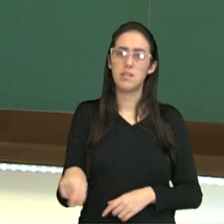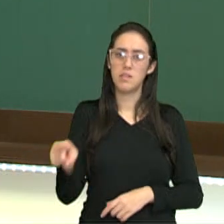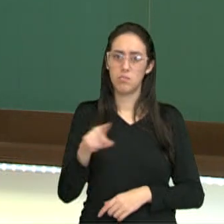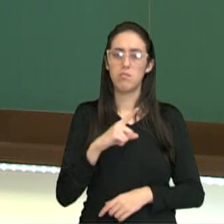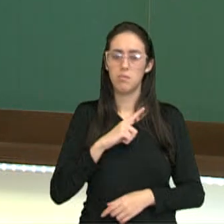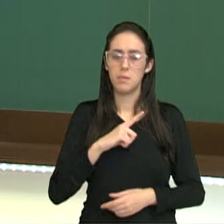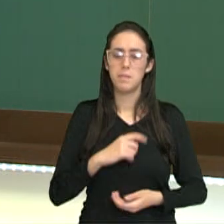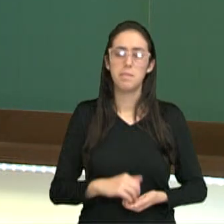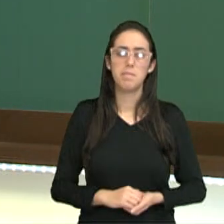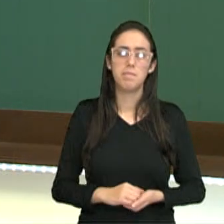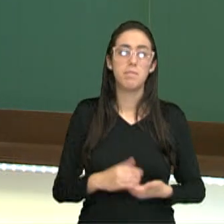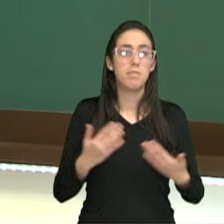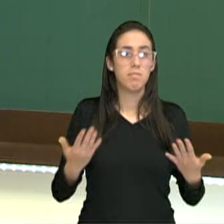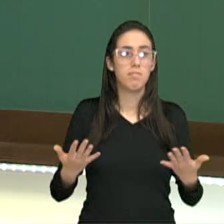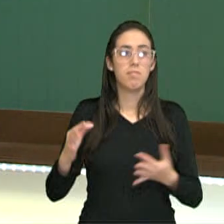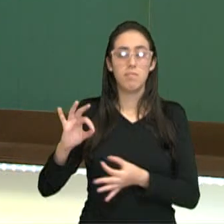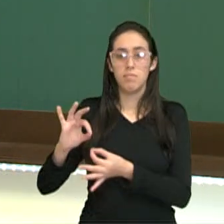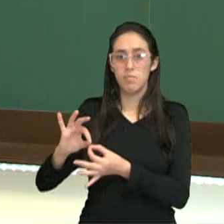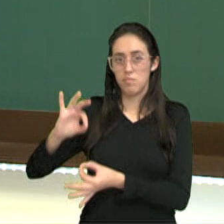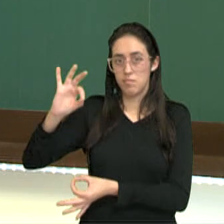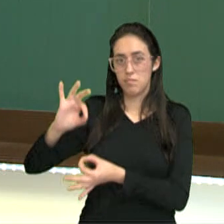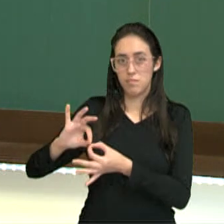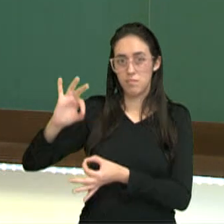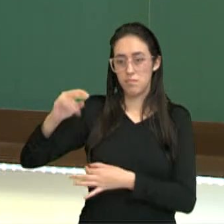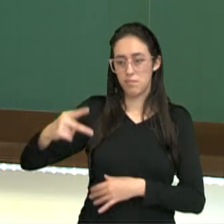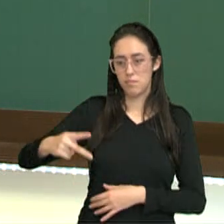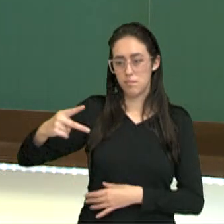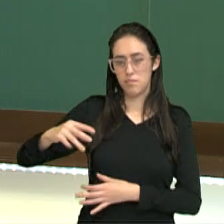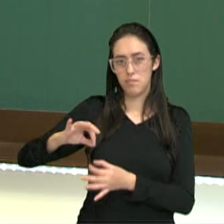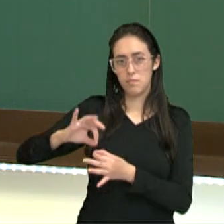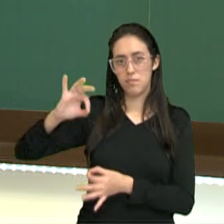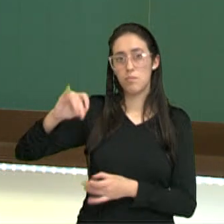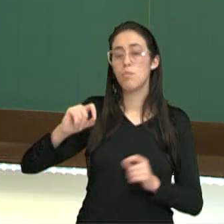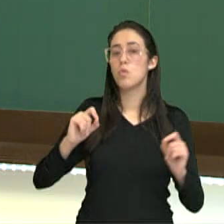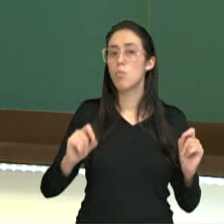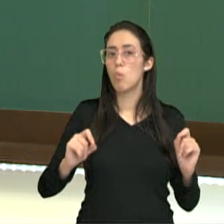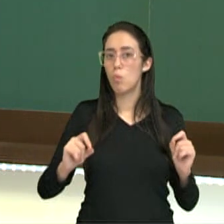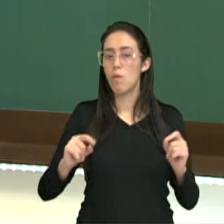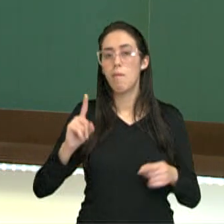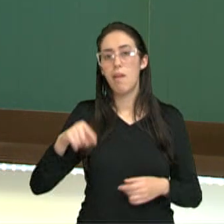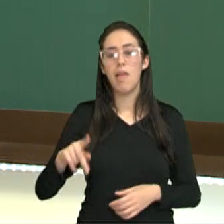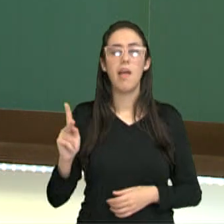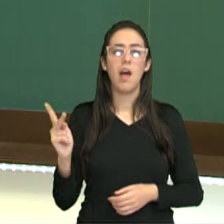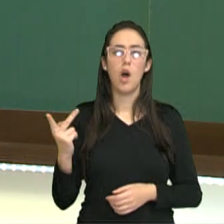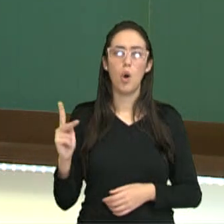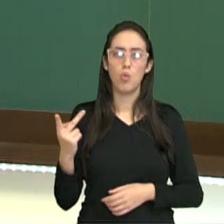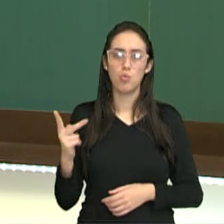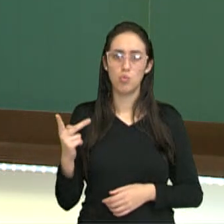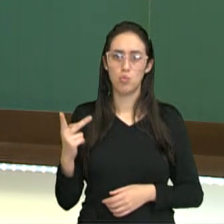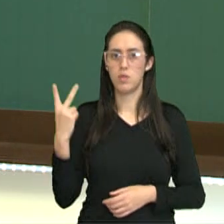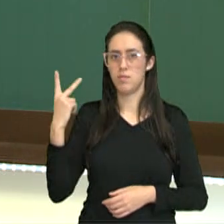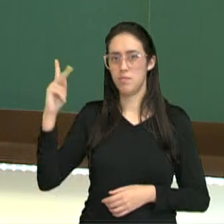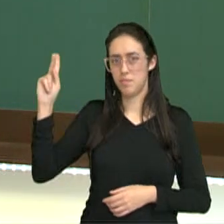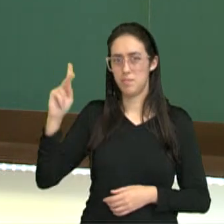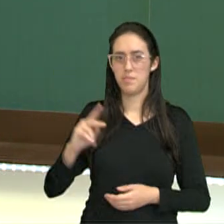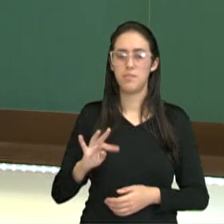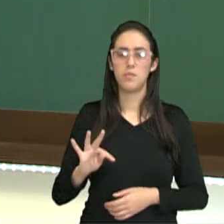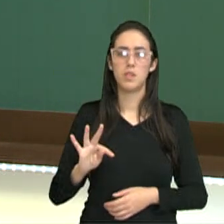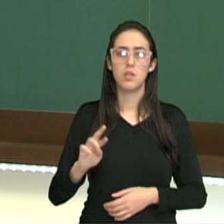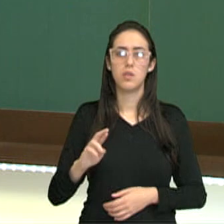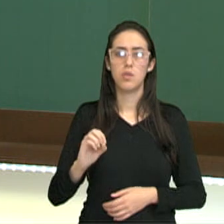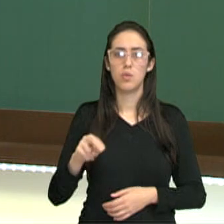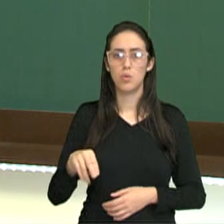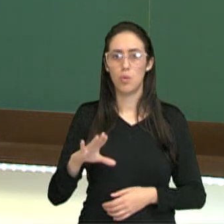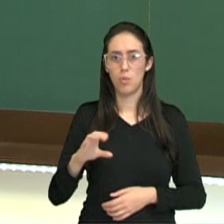também. E a distância entre os dois vai dar exatamente a altura do nosso tronco de